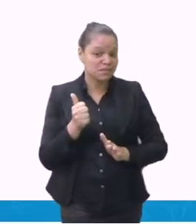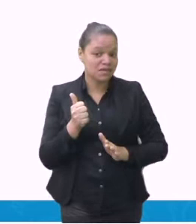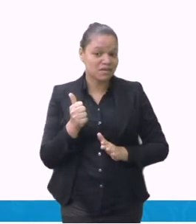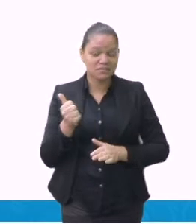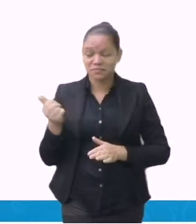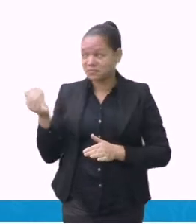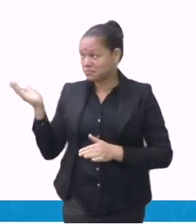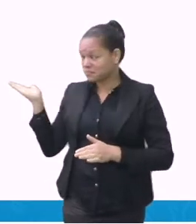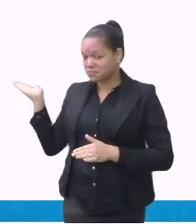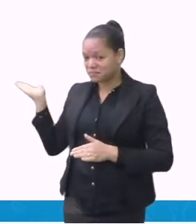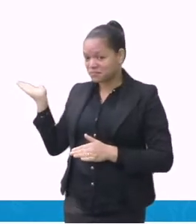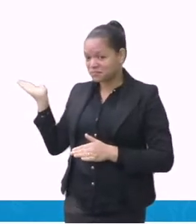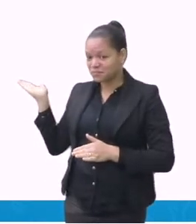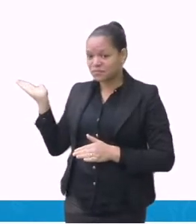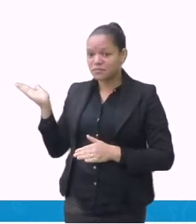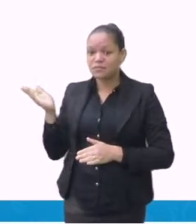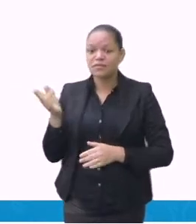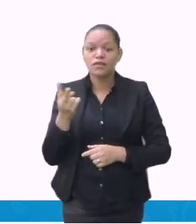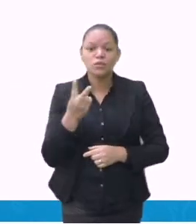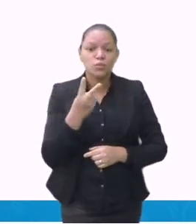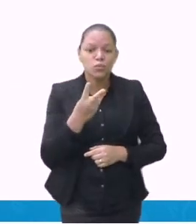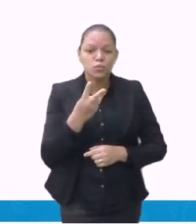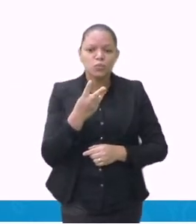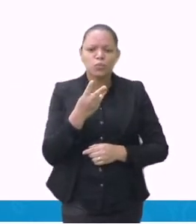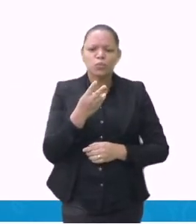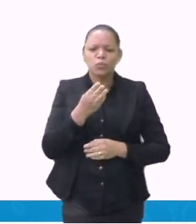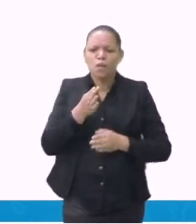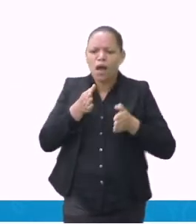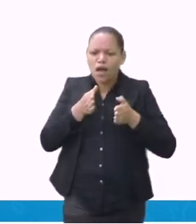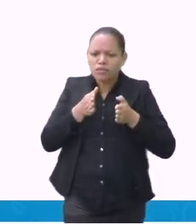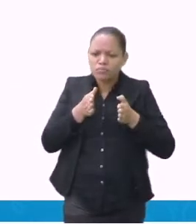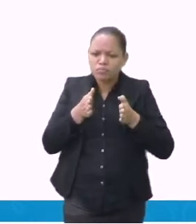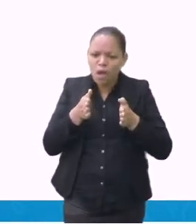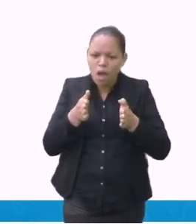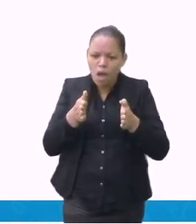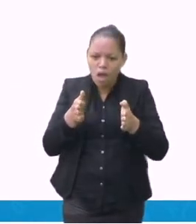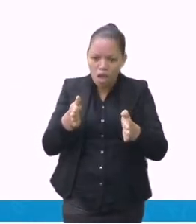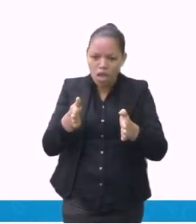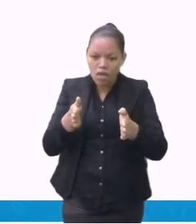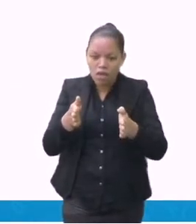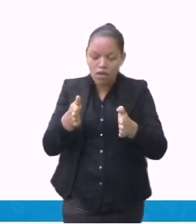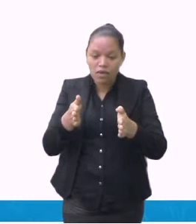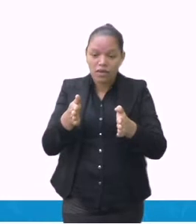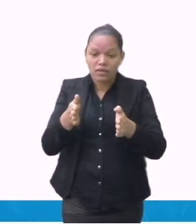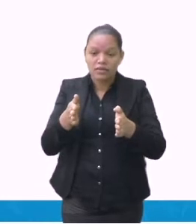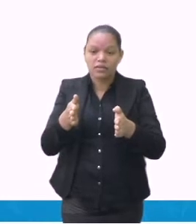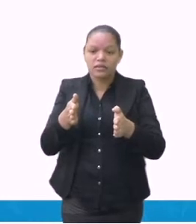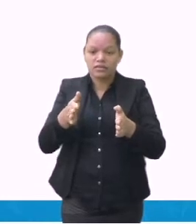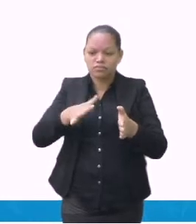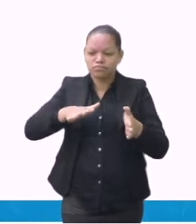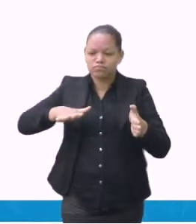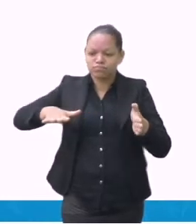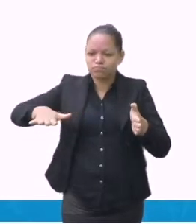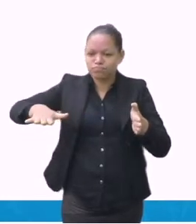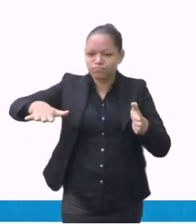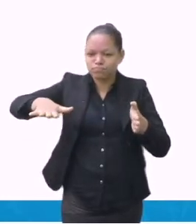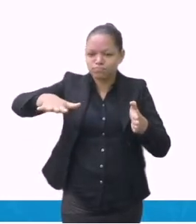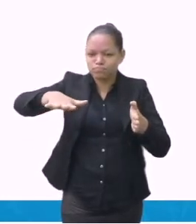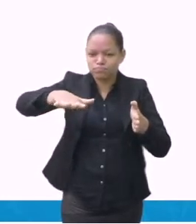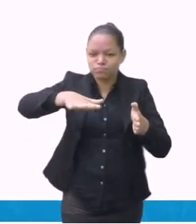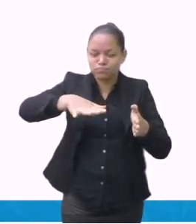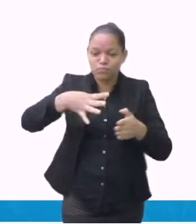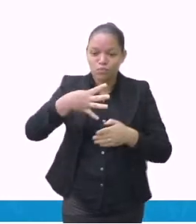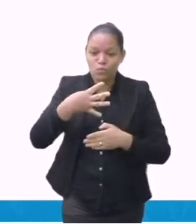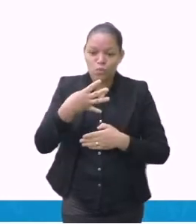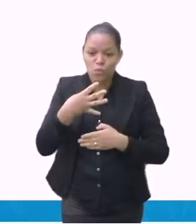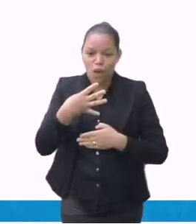cruzam, formando 4 regiões iguais a 90 graus. Você se lembra?